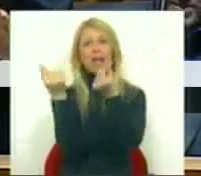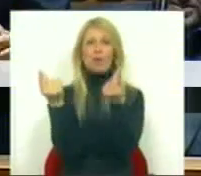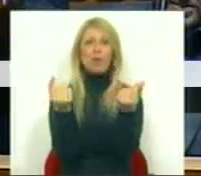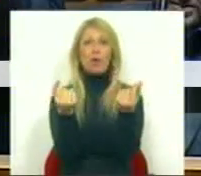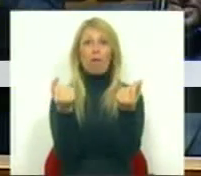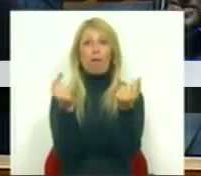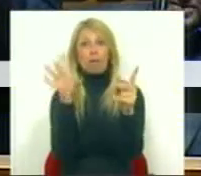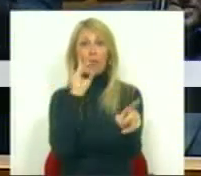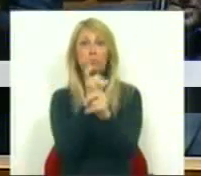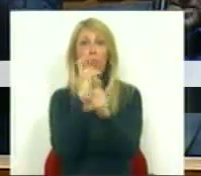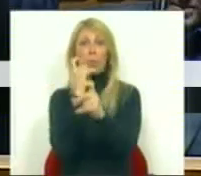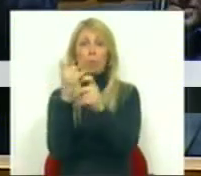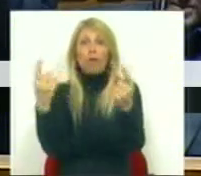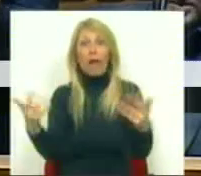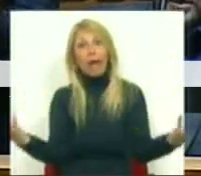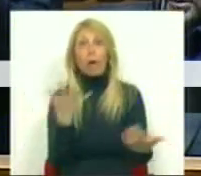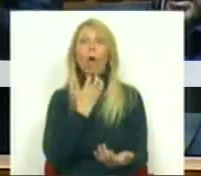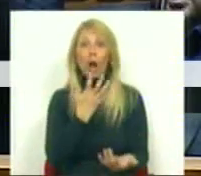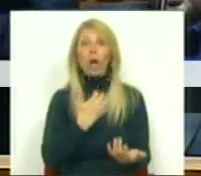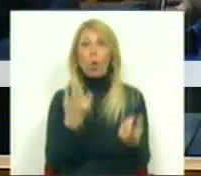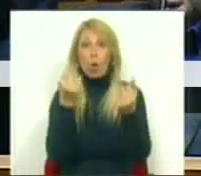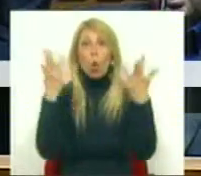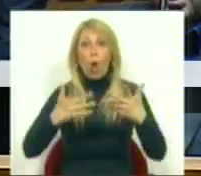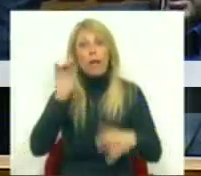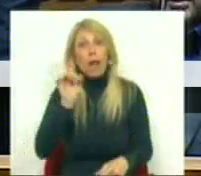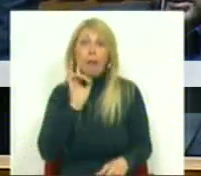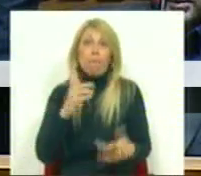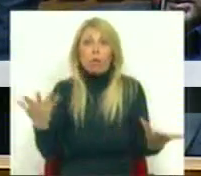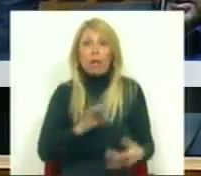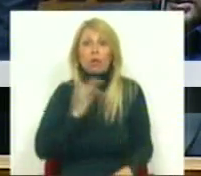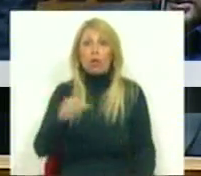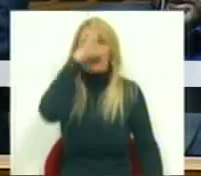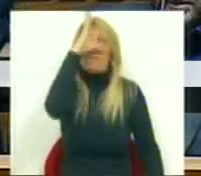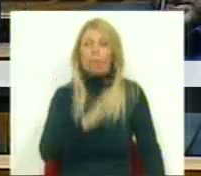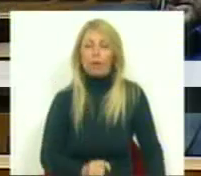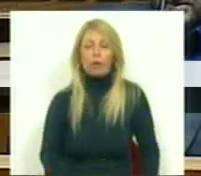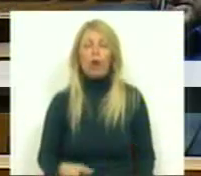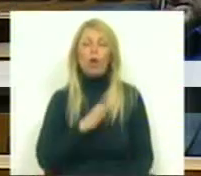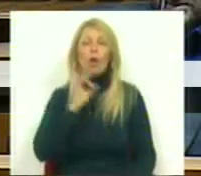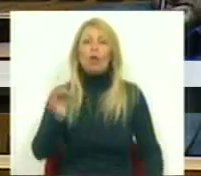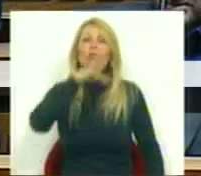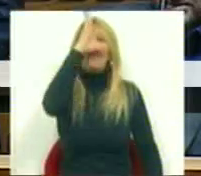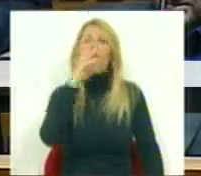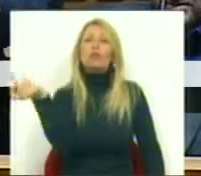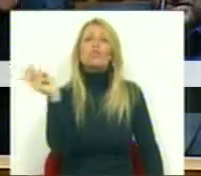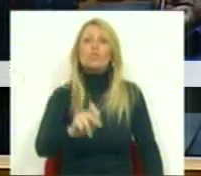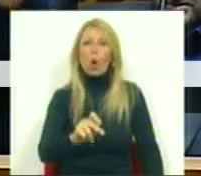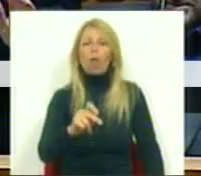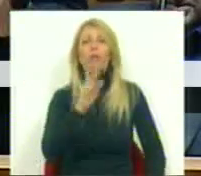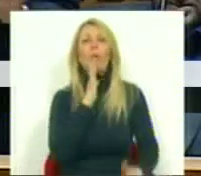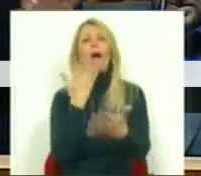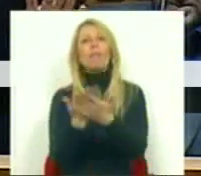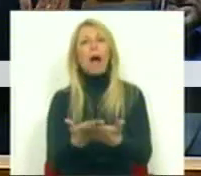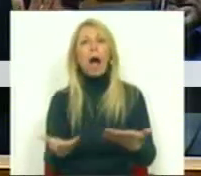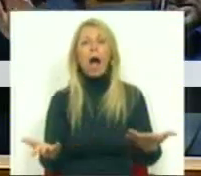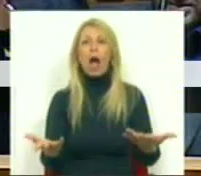por isso, rigor nas contas é tão importante, Sr. Primeiro-Ministro. O Sr. Primeiro-Ministro veio aqui criando um